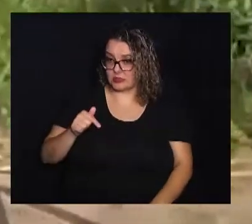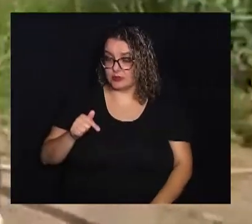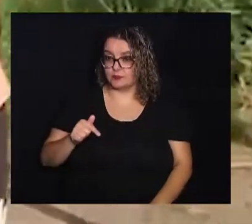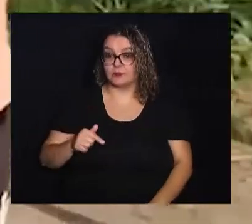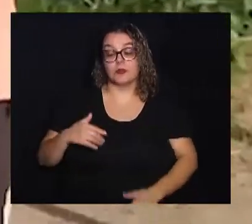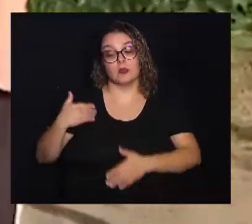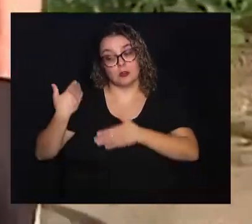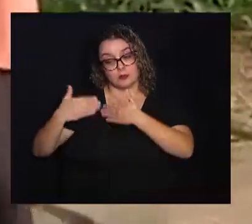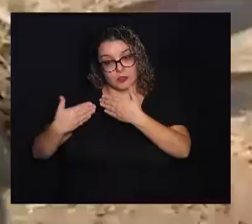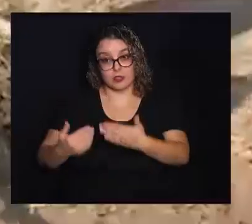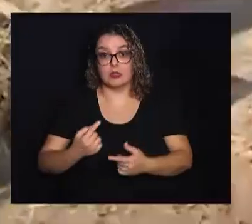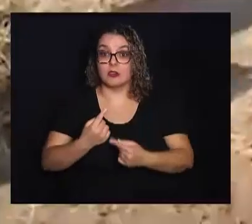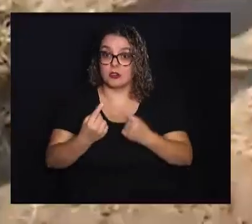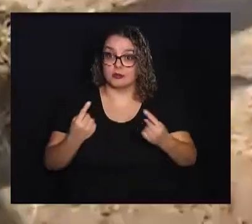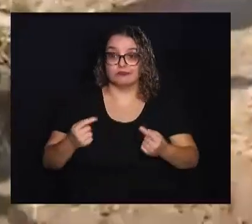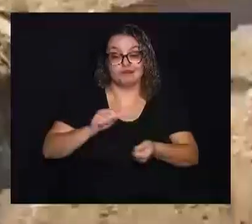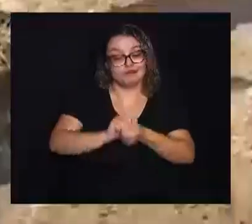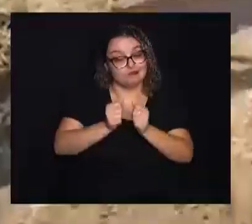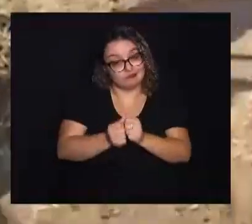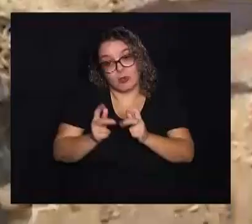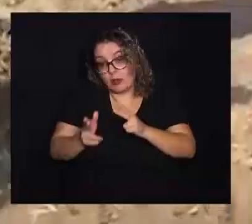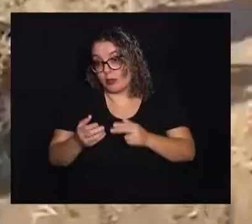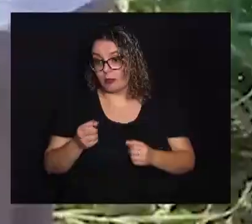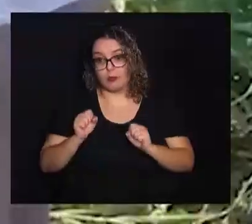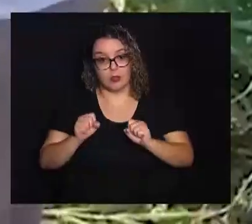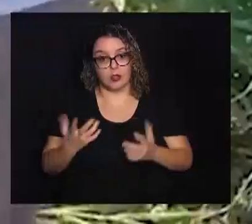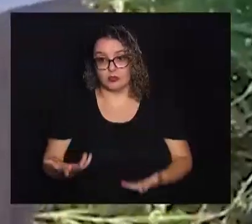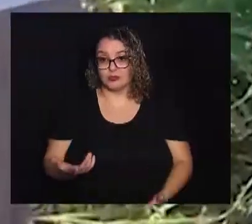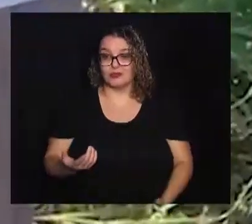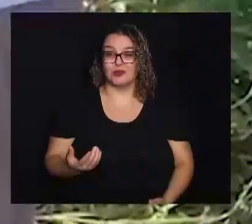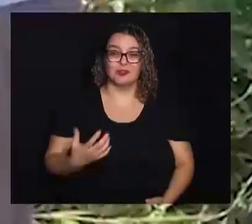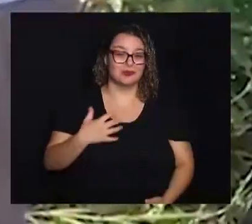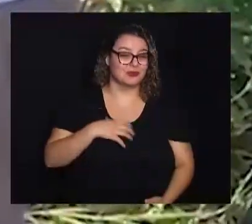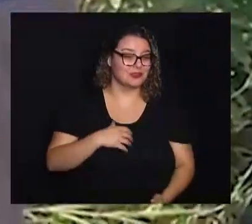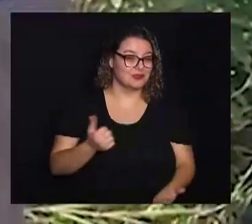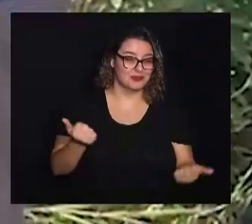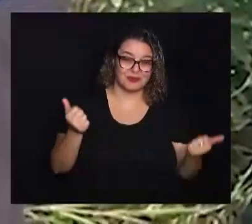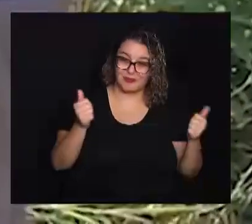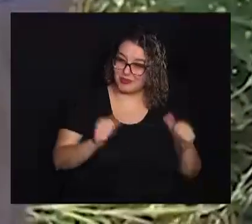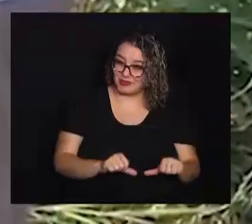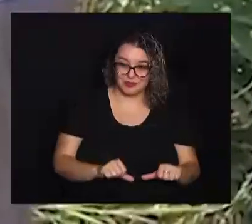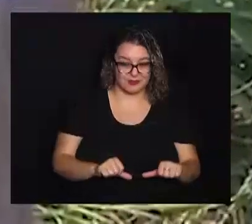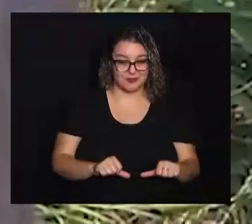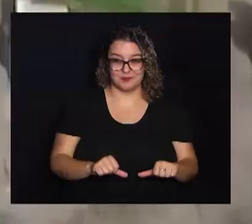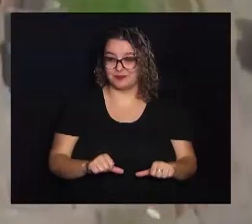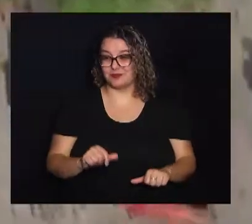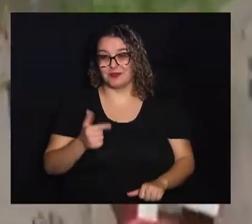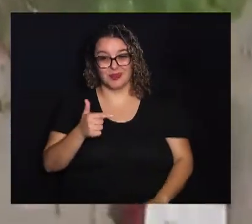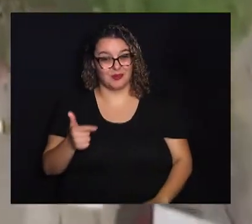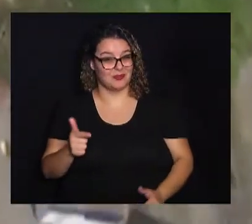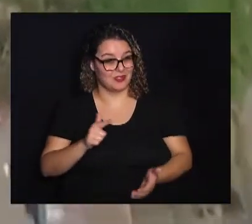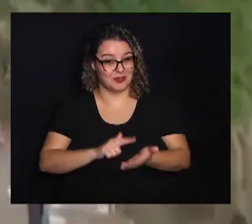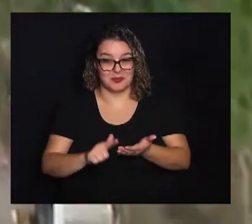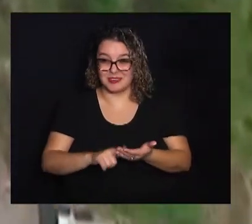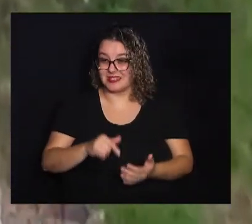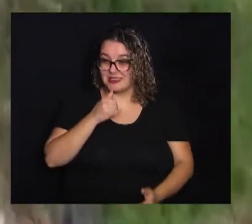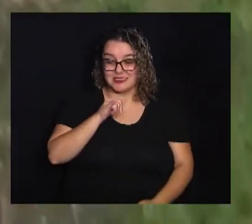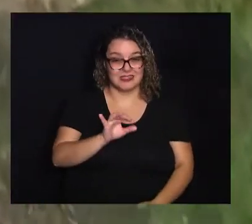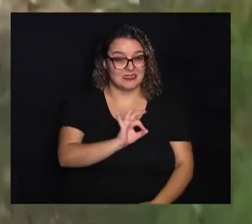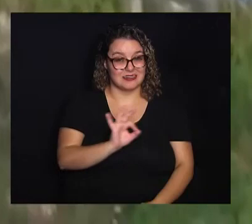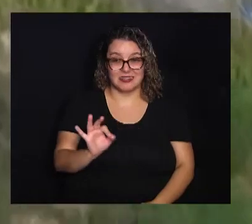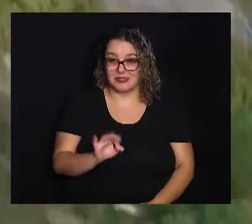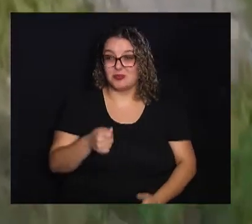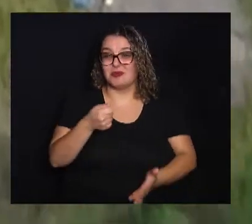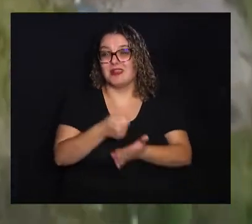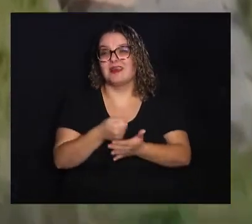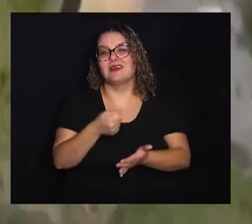Desde então, cada um se vira como pode. As condições são precárias. Sem saneamento, energia elétrica ou garantia